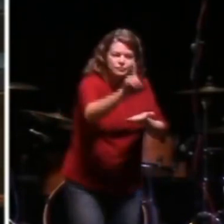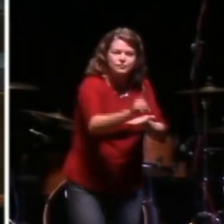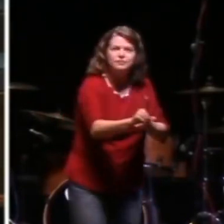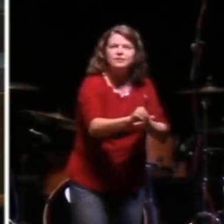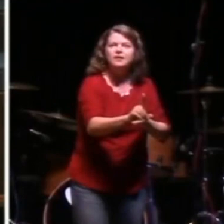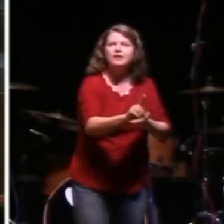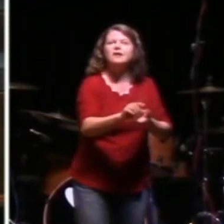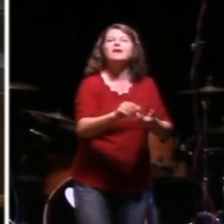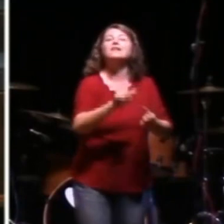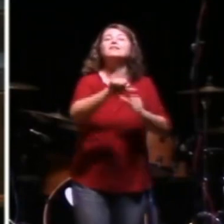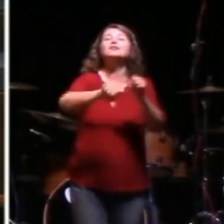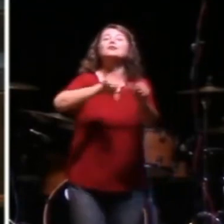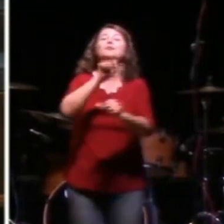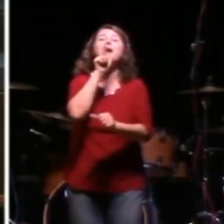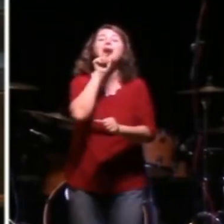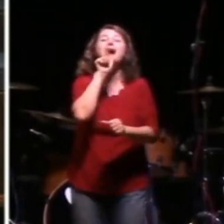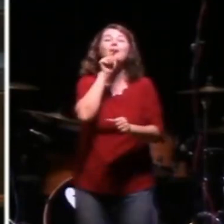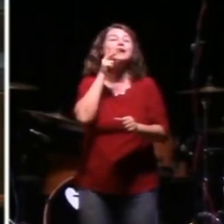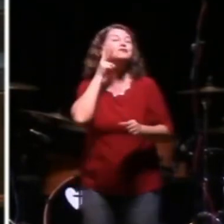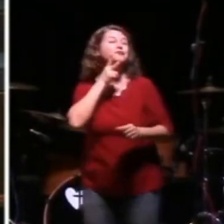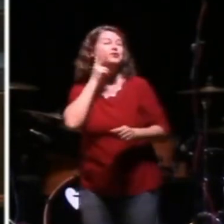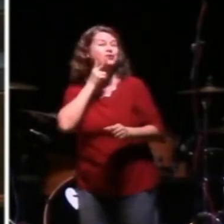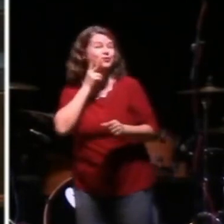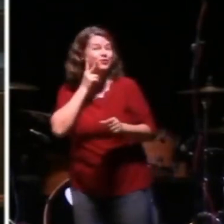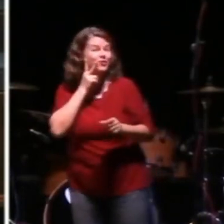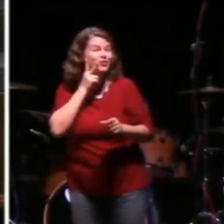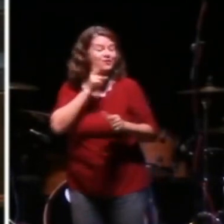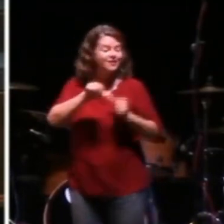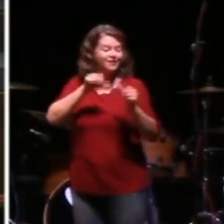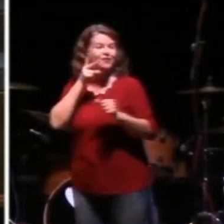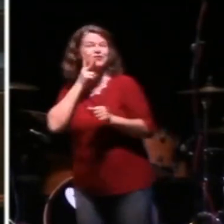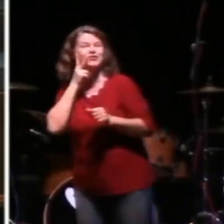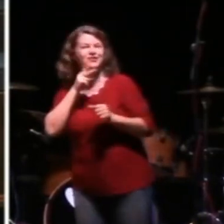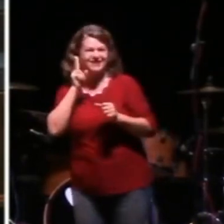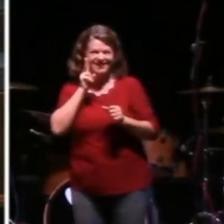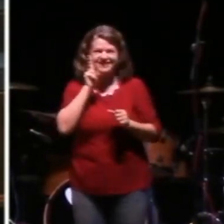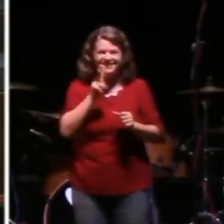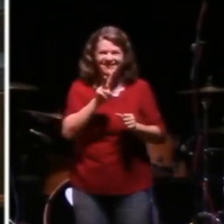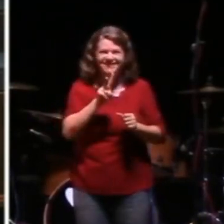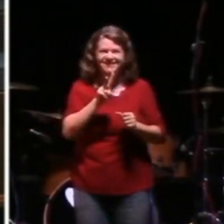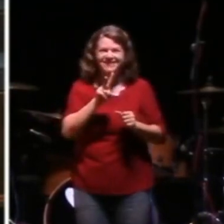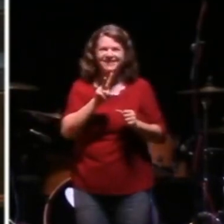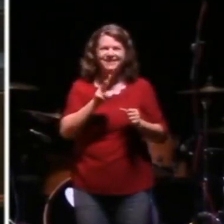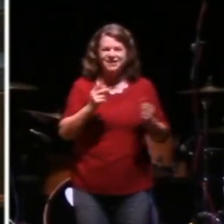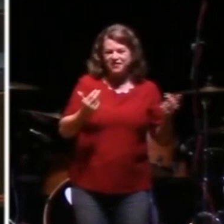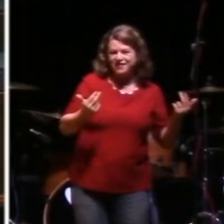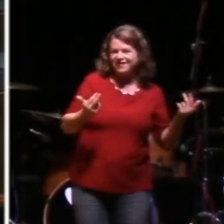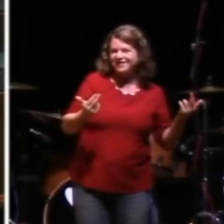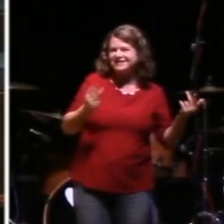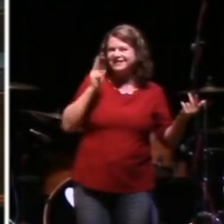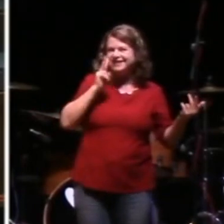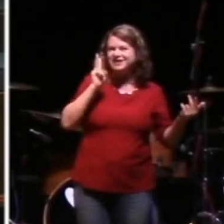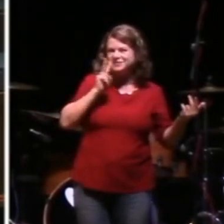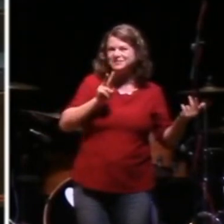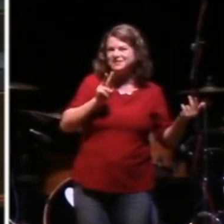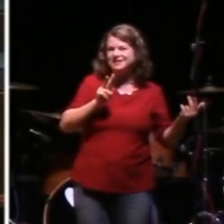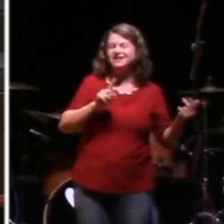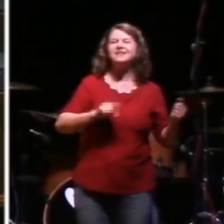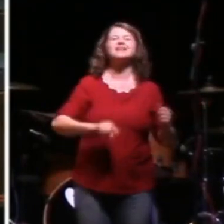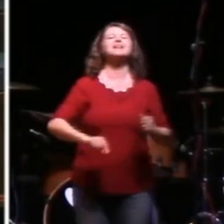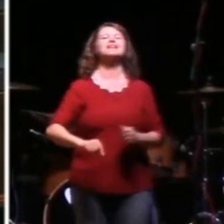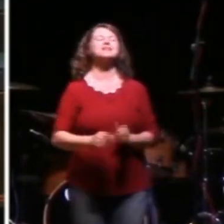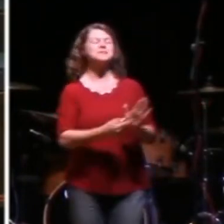em vinho para dizer que tudo é possível àquele que é deus que só para o fôlego de vida